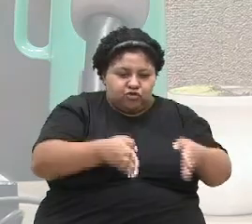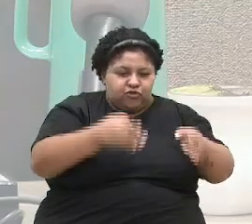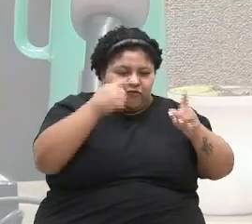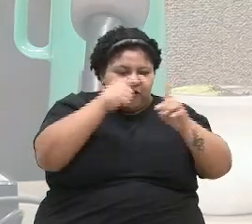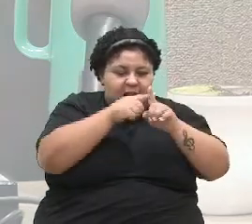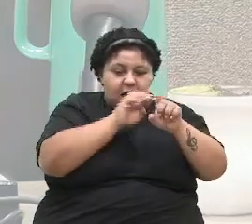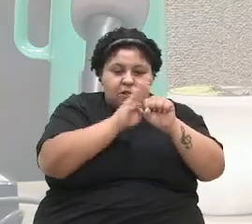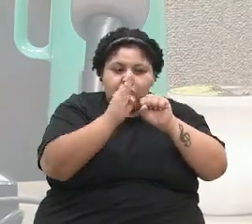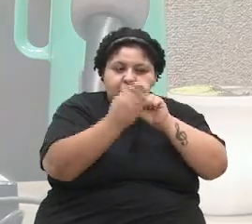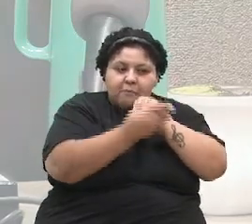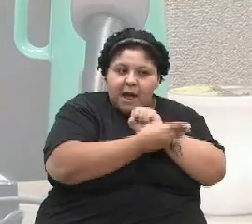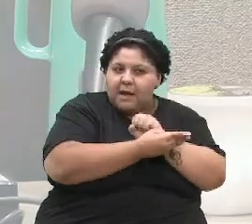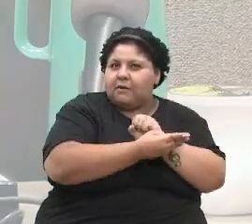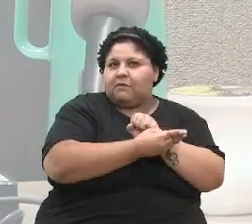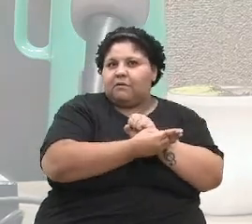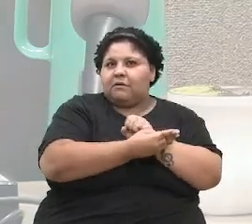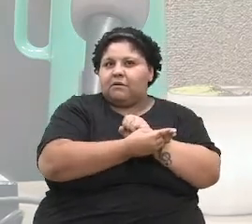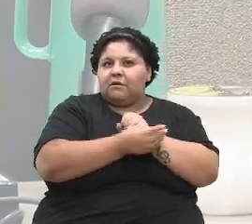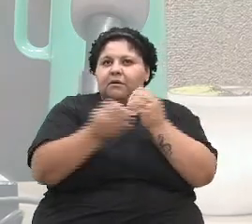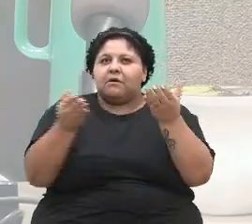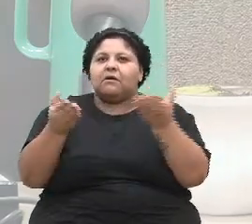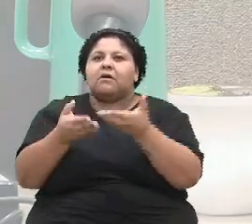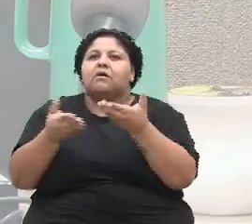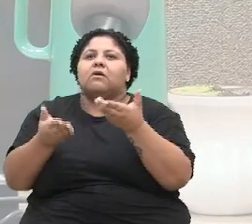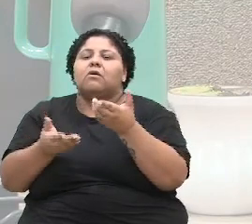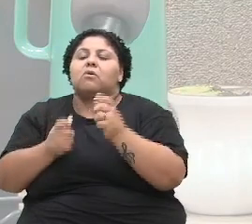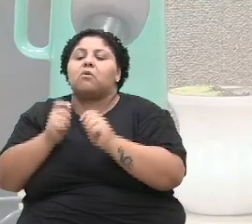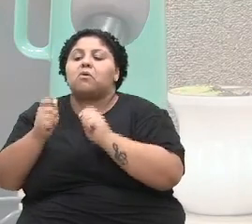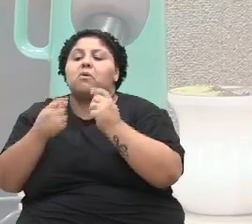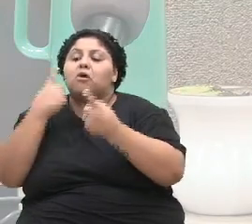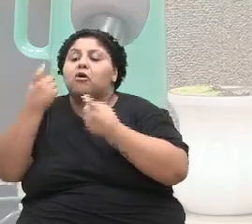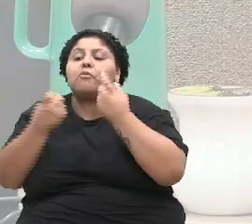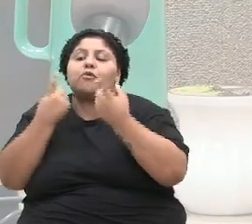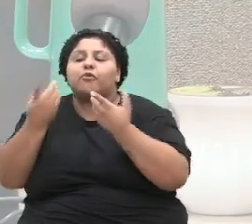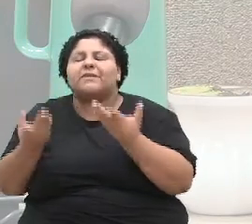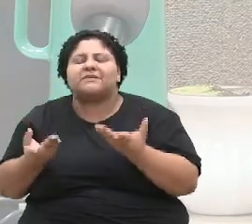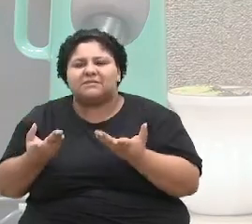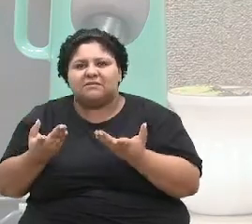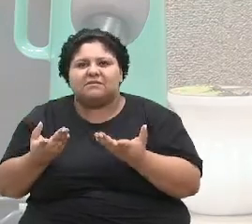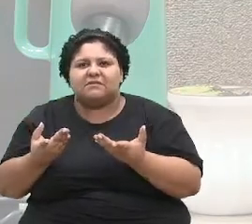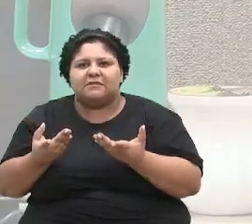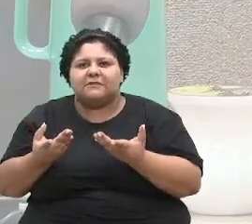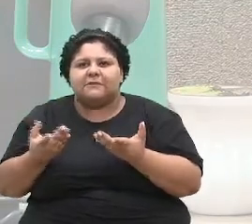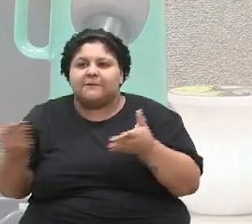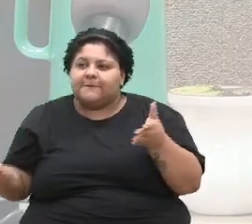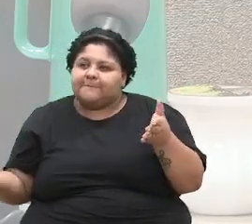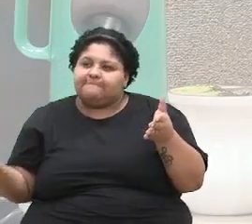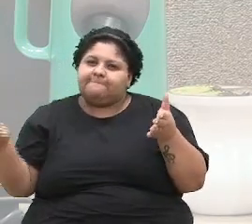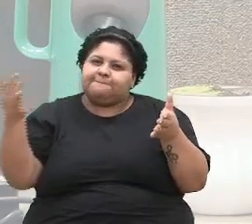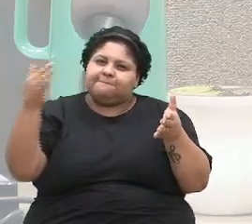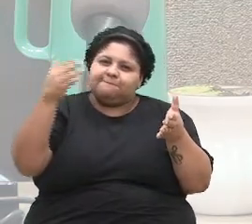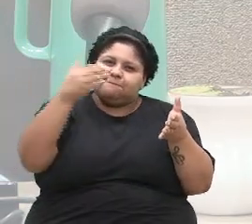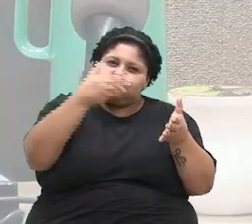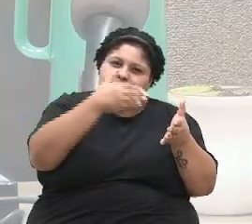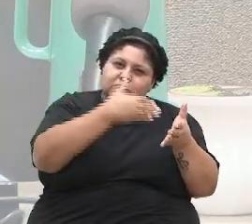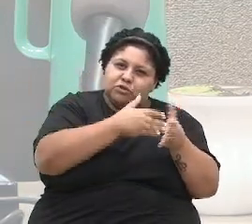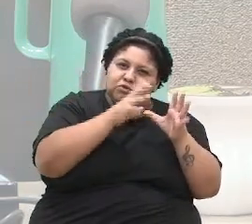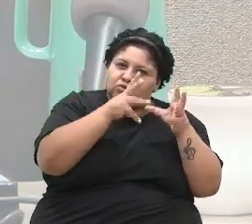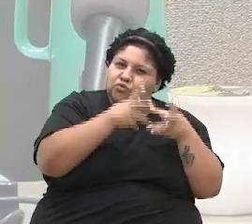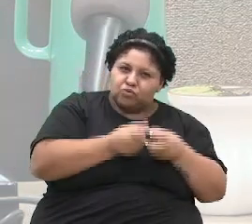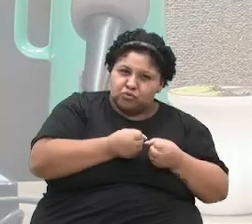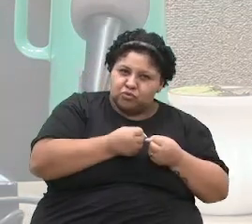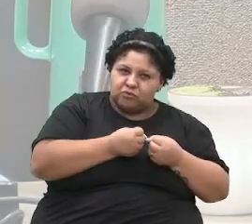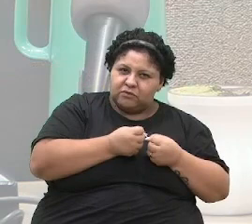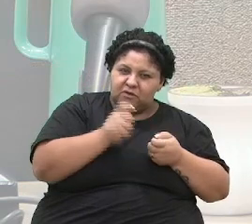vai, né? Agora, qual é a preocupação desse monopólio? É trazer tudo para si? Tudo para